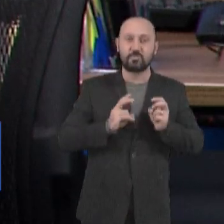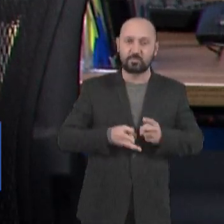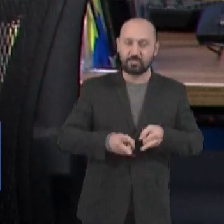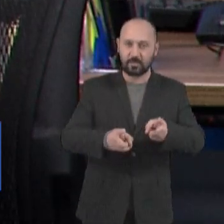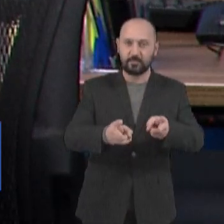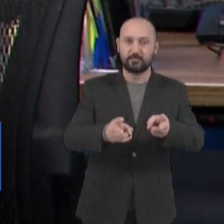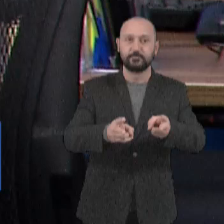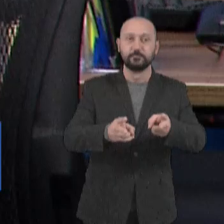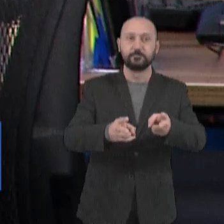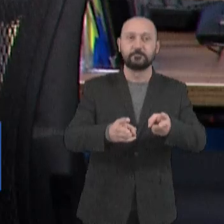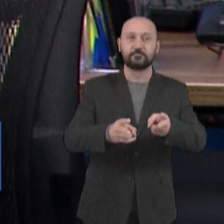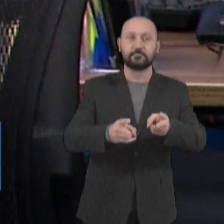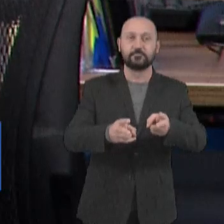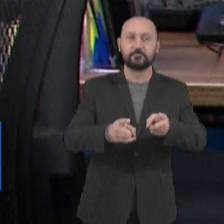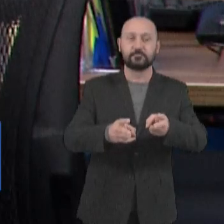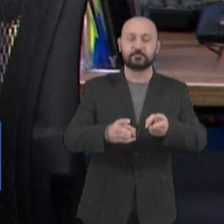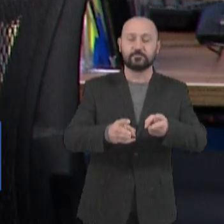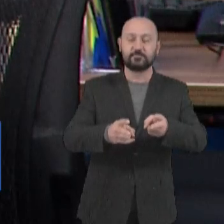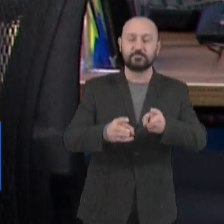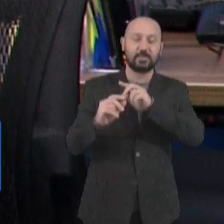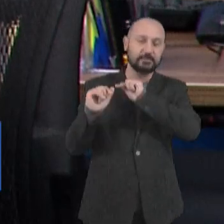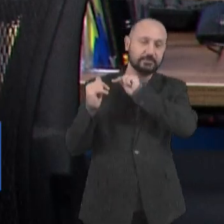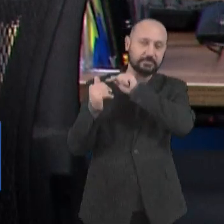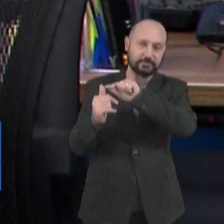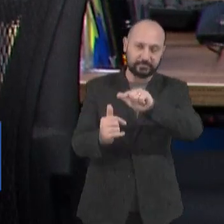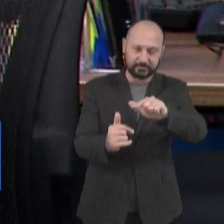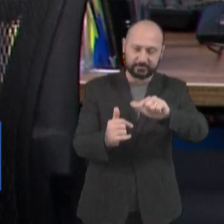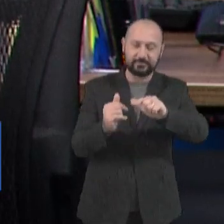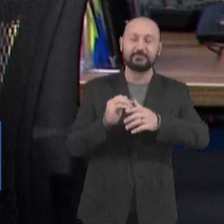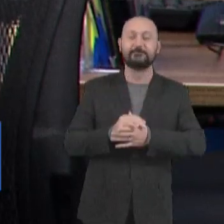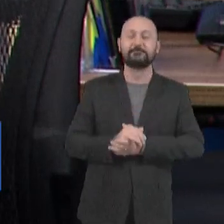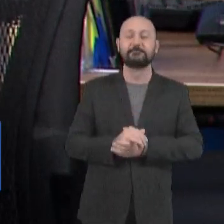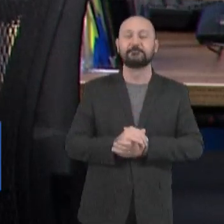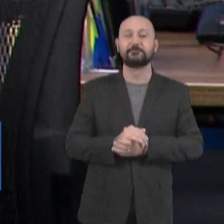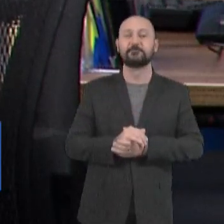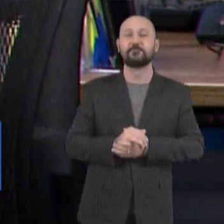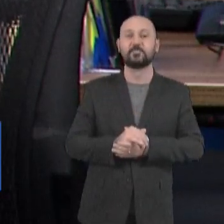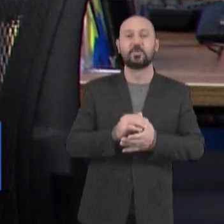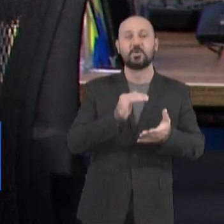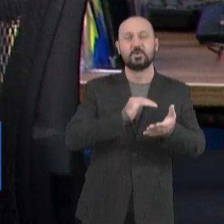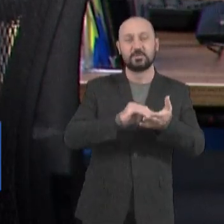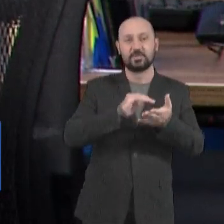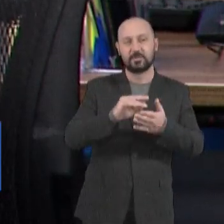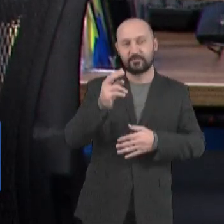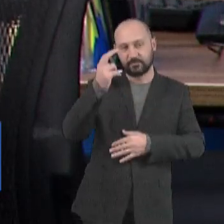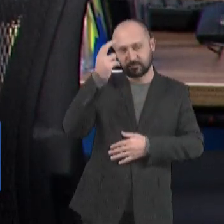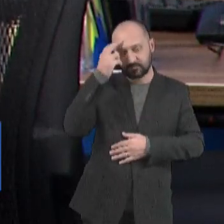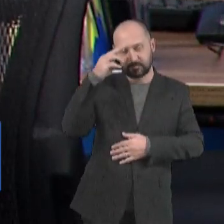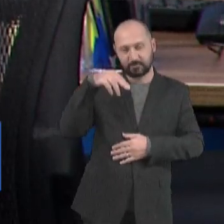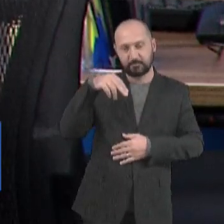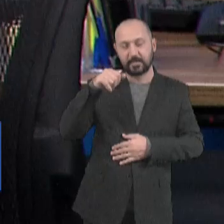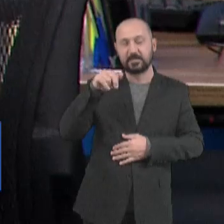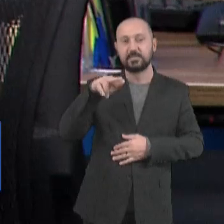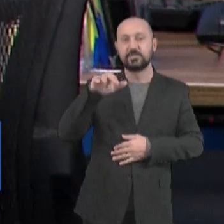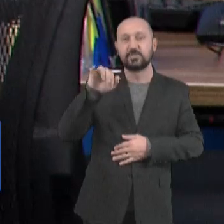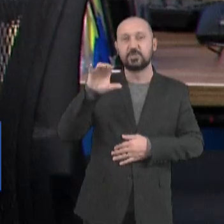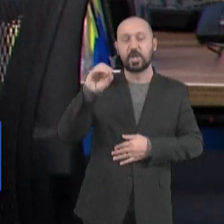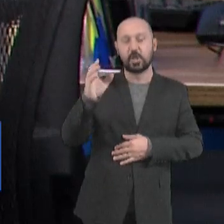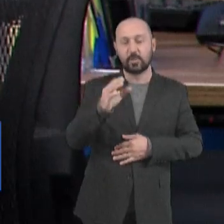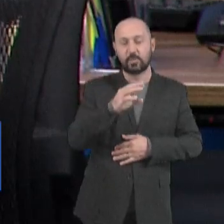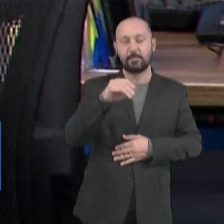manter essa cultura. O nosso secretário também de Cultura, Marcelo Miranda,